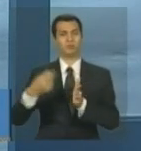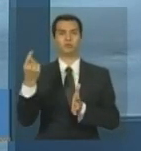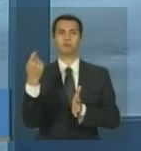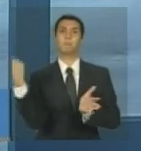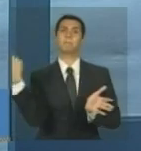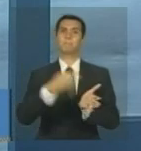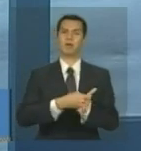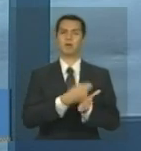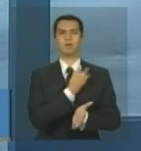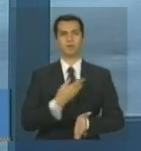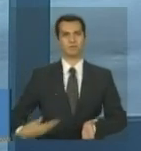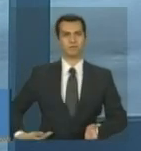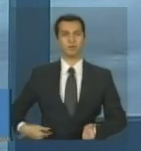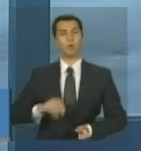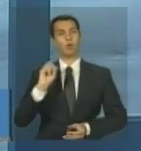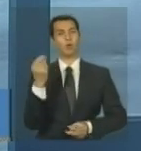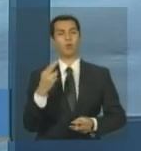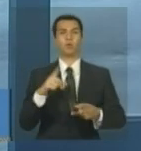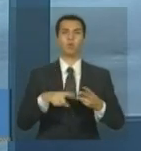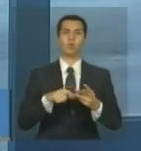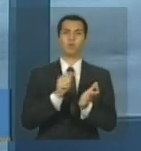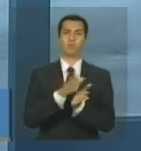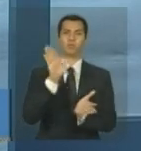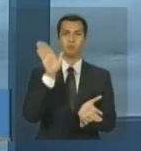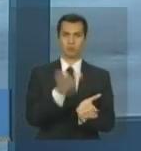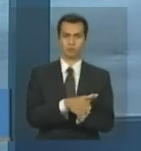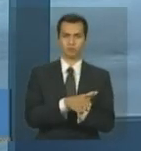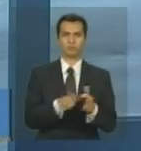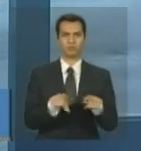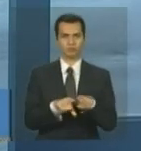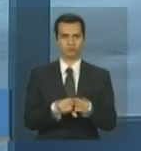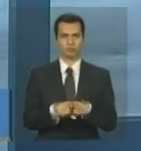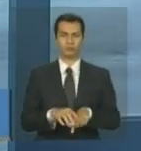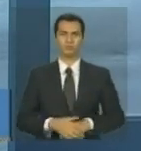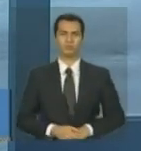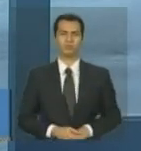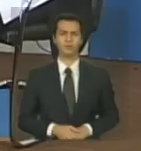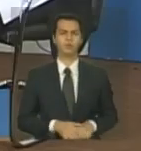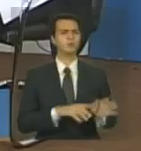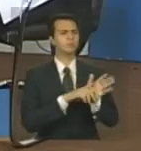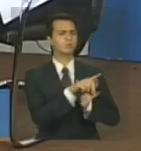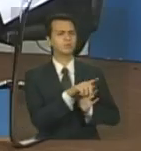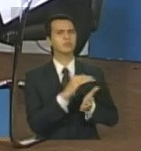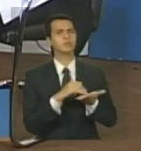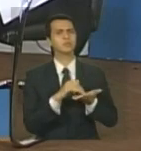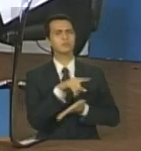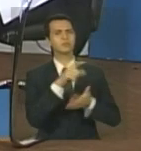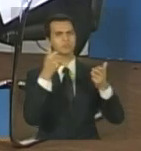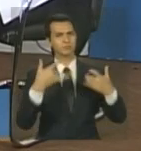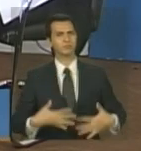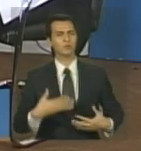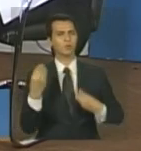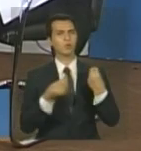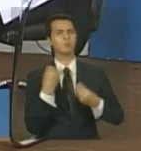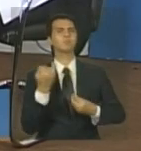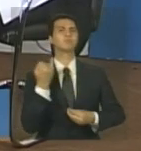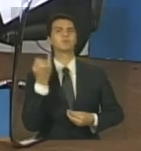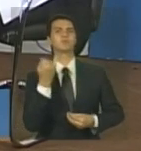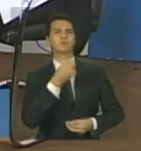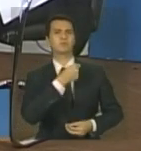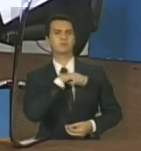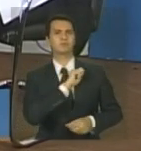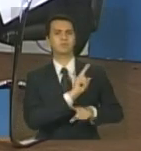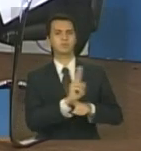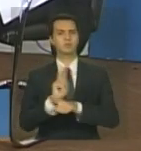for praticada por agente público. Bom, secretário, qual que é a importância desse sistema de fiscalização dentro do programa Bolsa